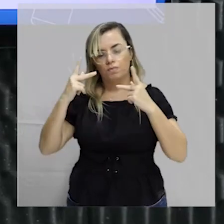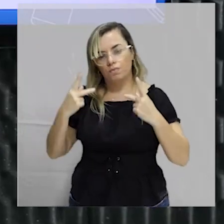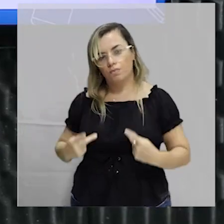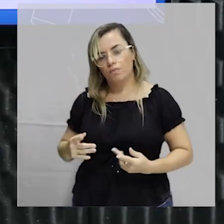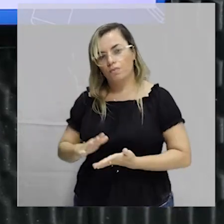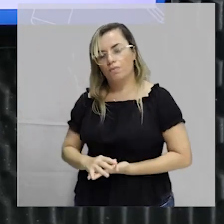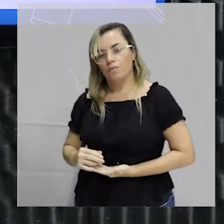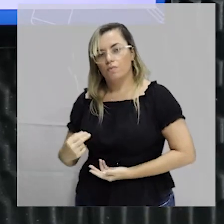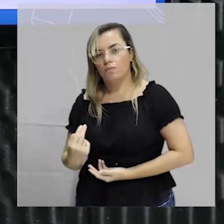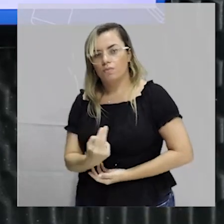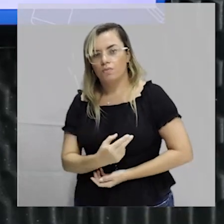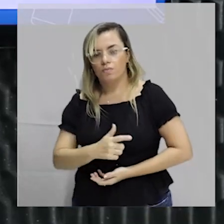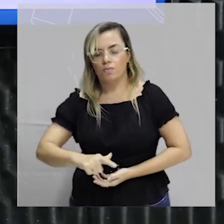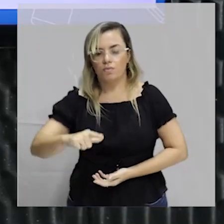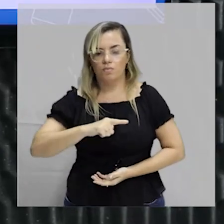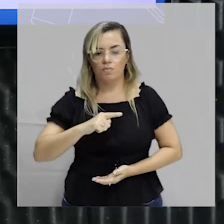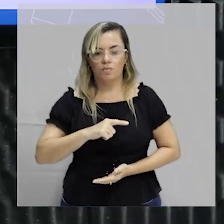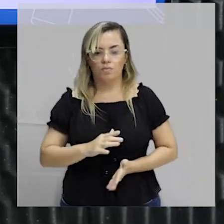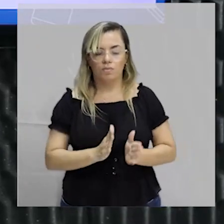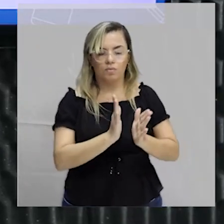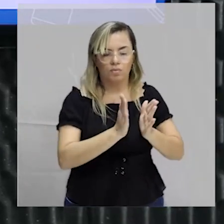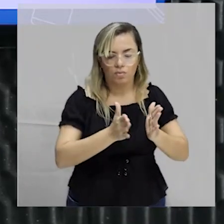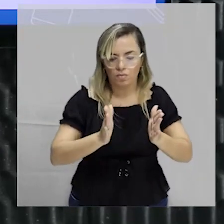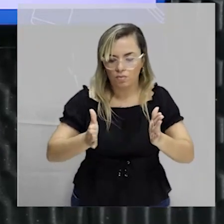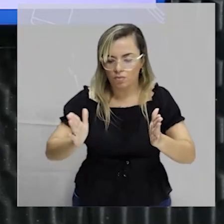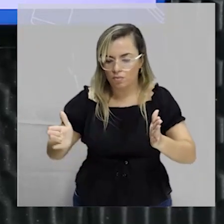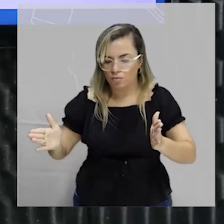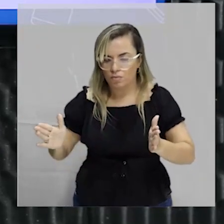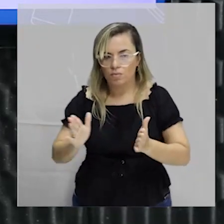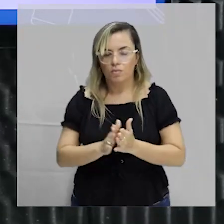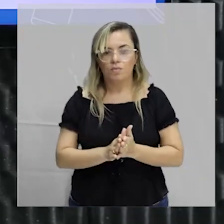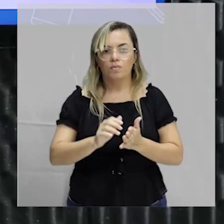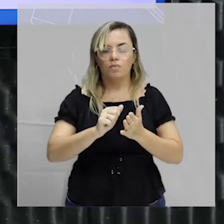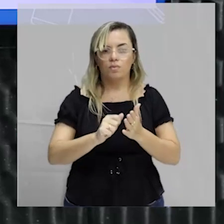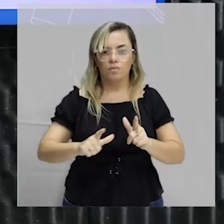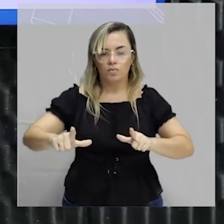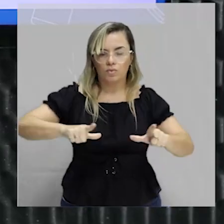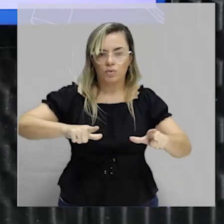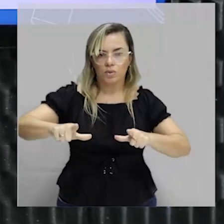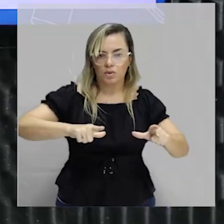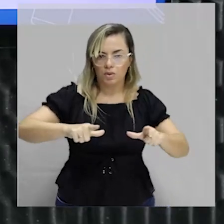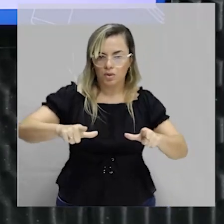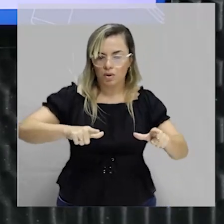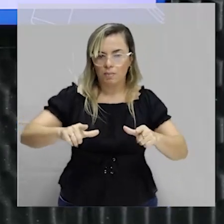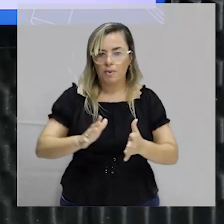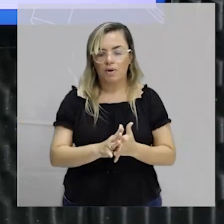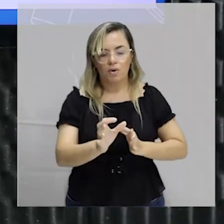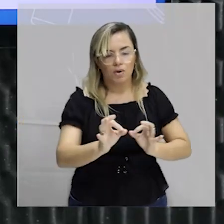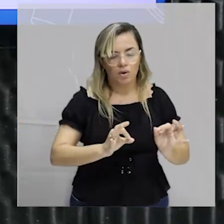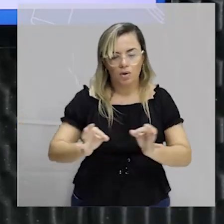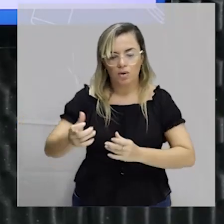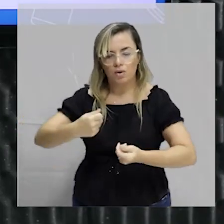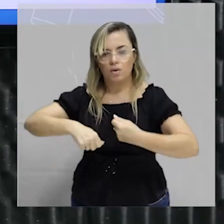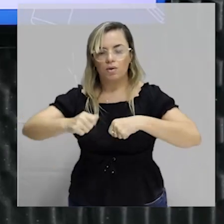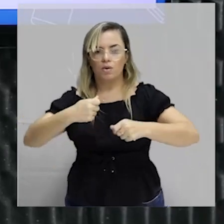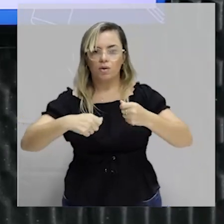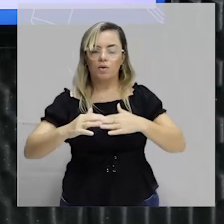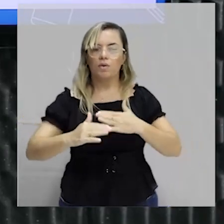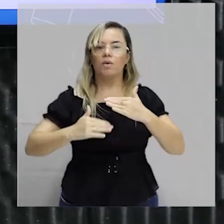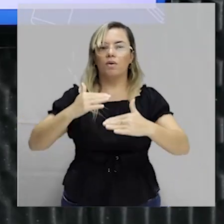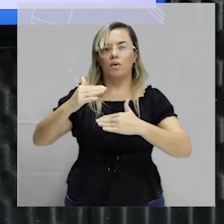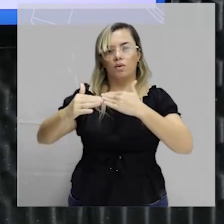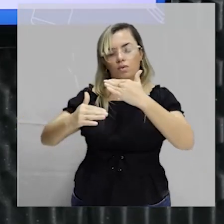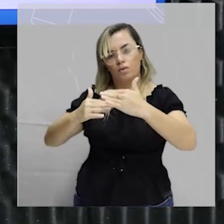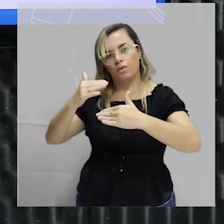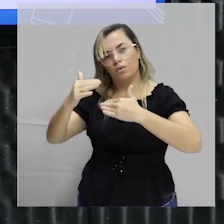temos divisões de tarefa bem delimitada, a gente tem uma economia desenvolvida